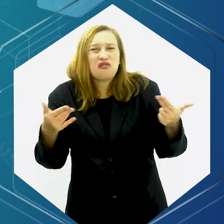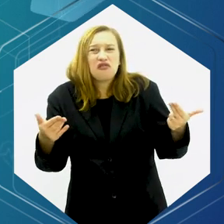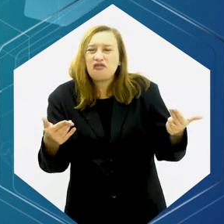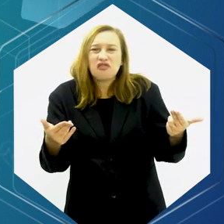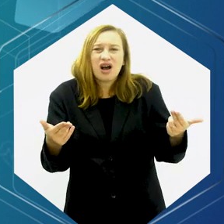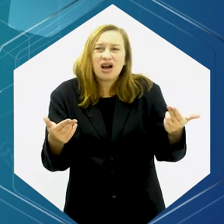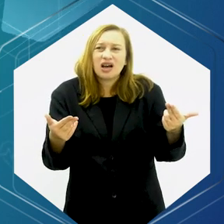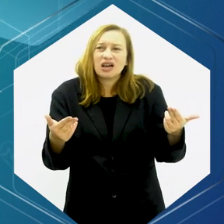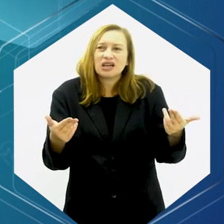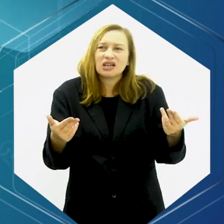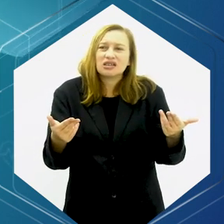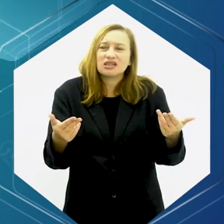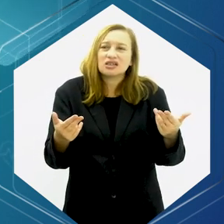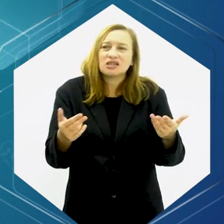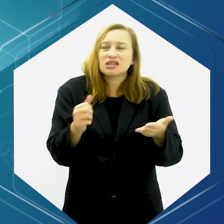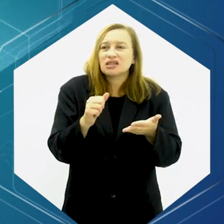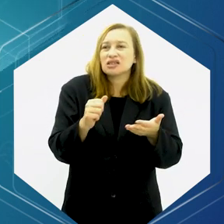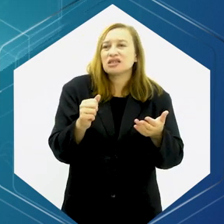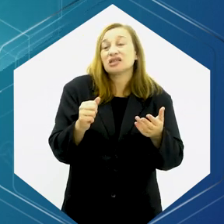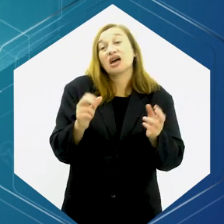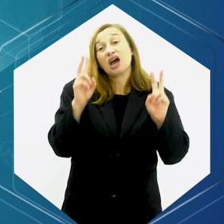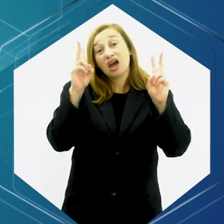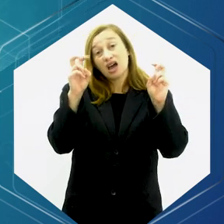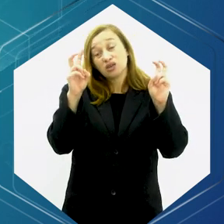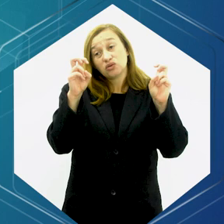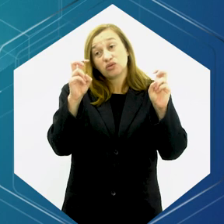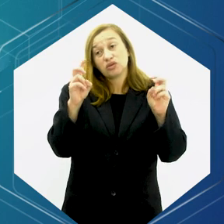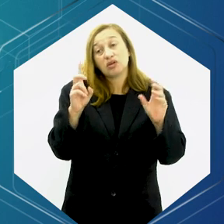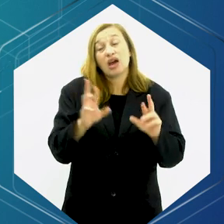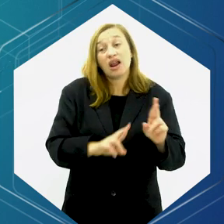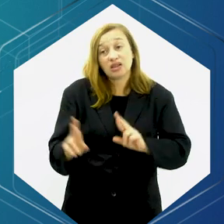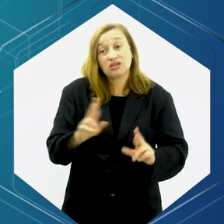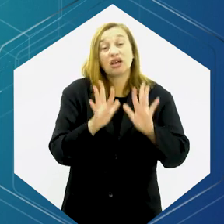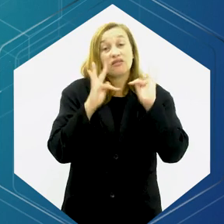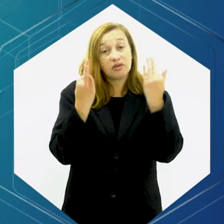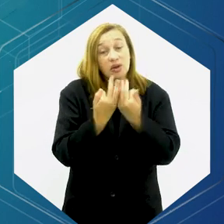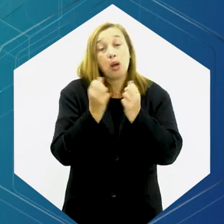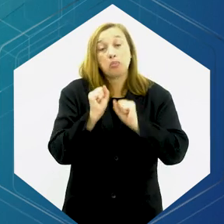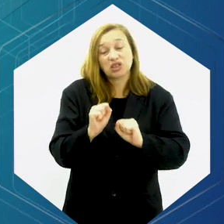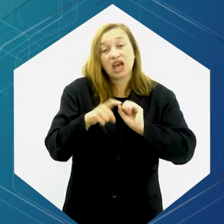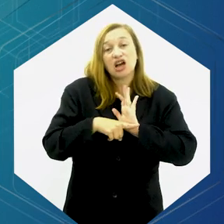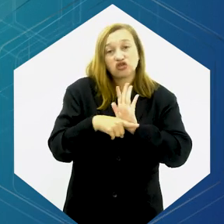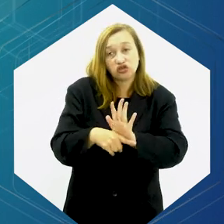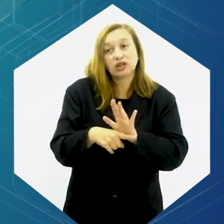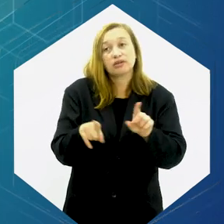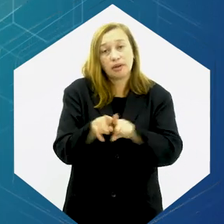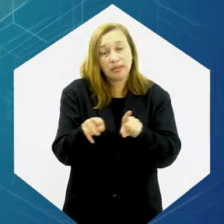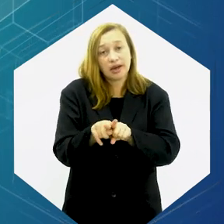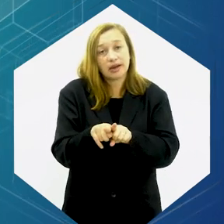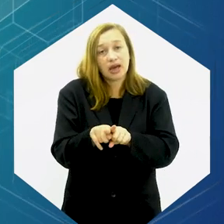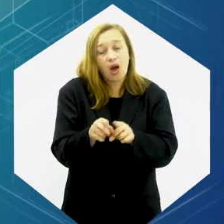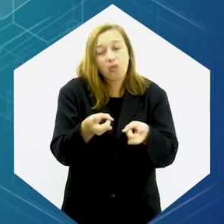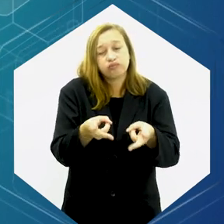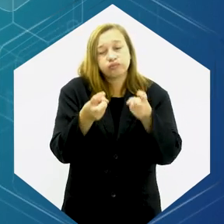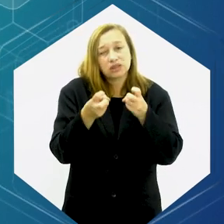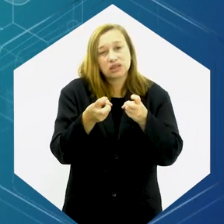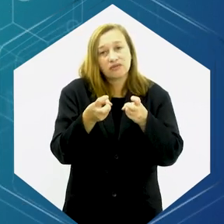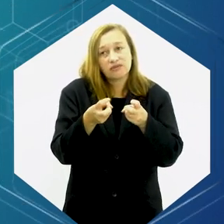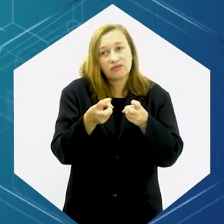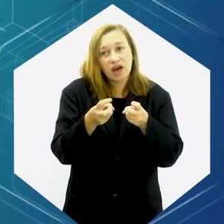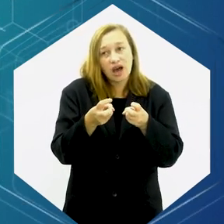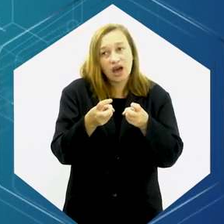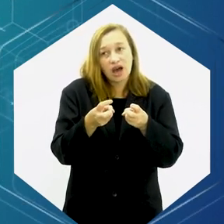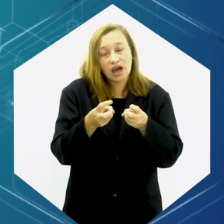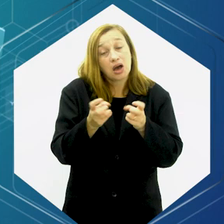enfim há uma série de de de de questões relacionadas à família que poderiam ajudar eisso também